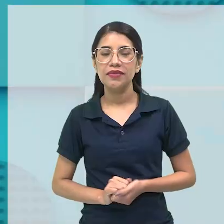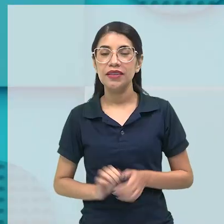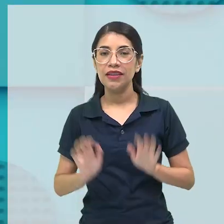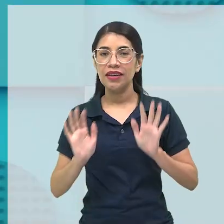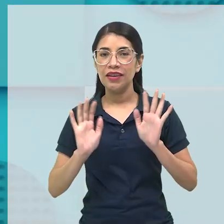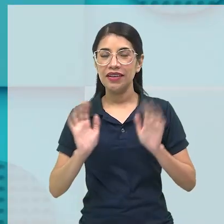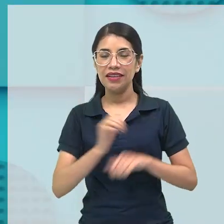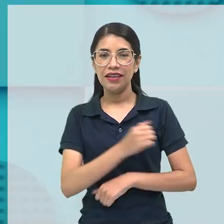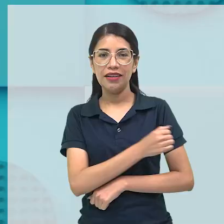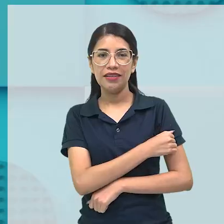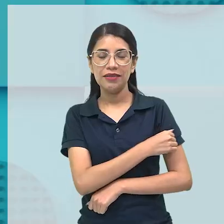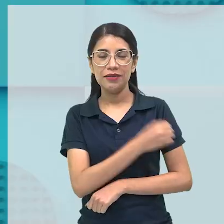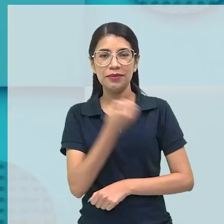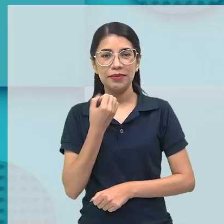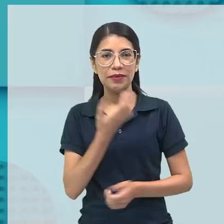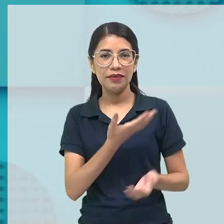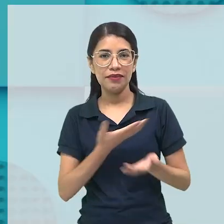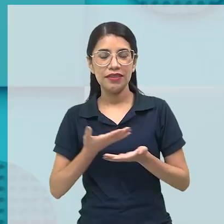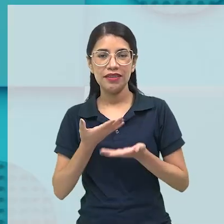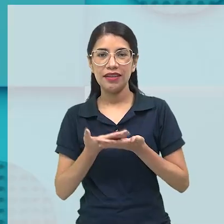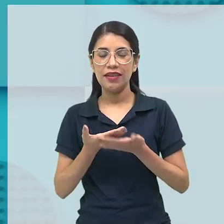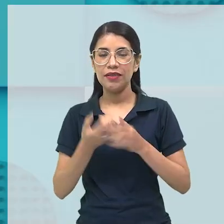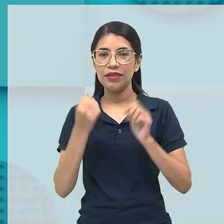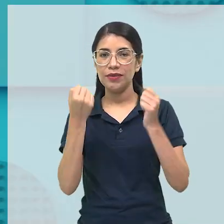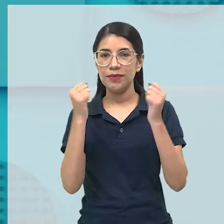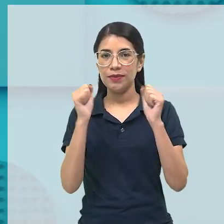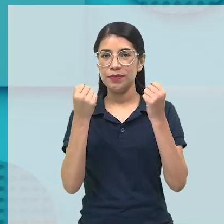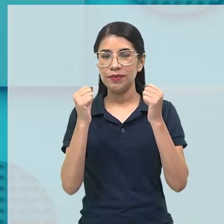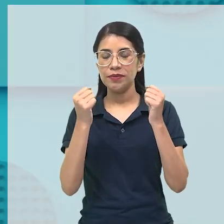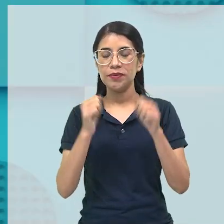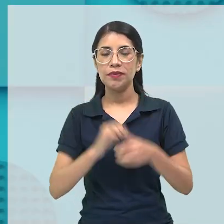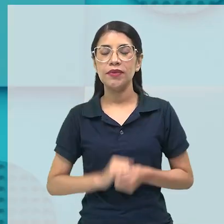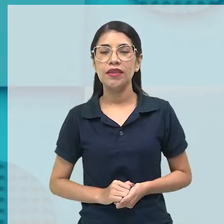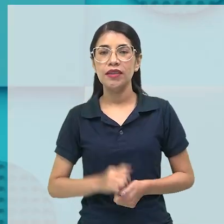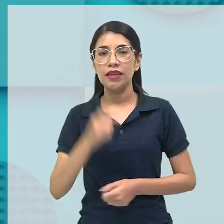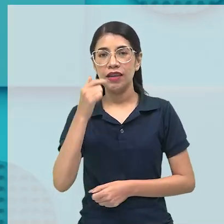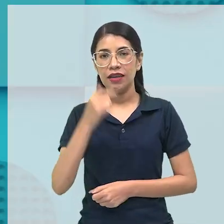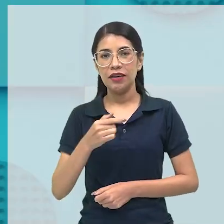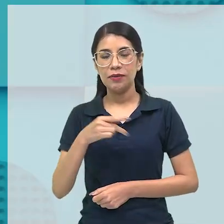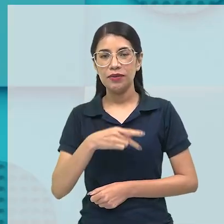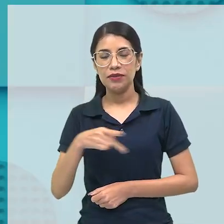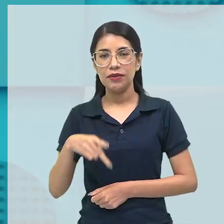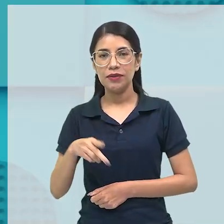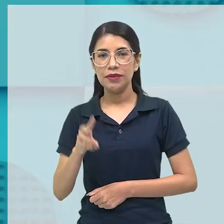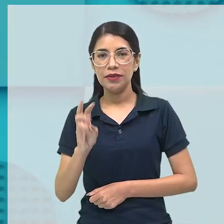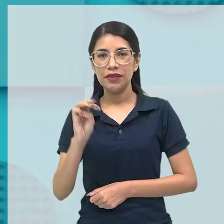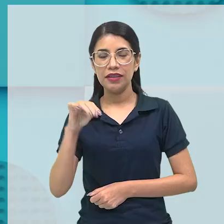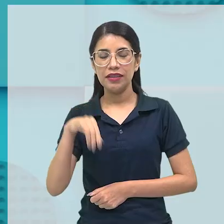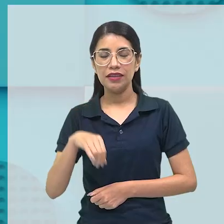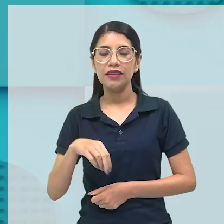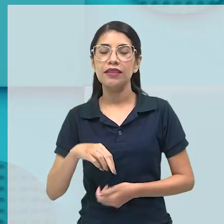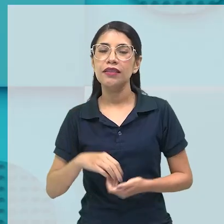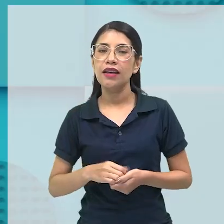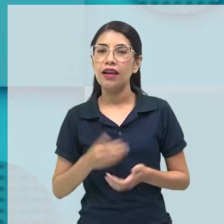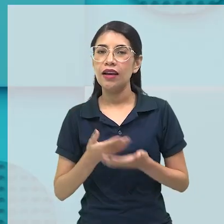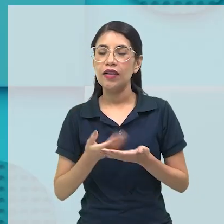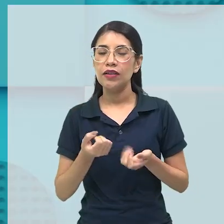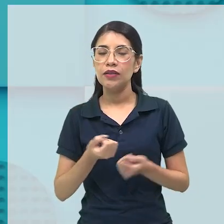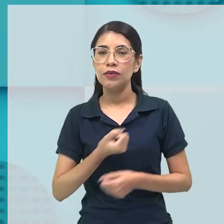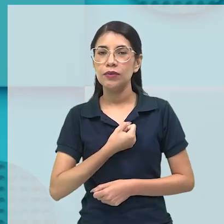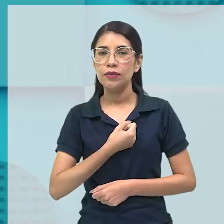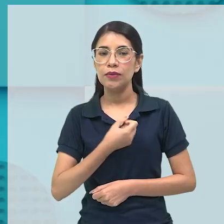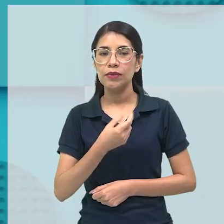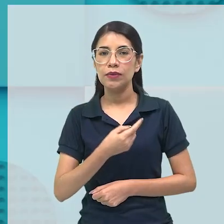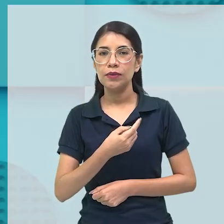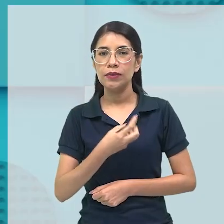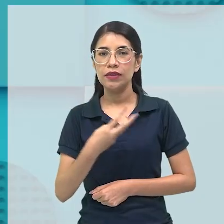Olá pessoal, sejam todos bem-vindos a mais uma aula de Educação Física. Eu sou o professor Kim Raoni e a nossa aula é a aula de número